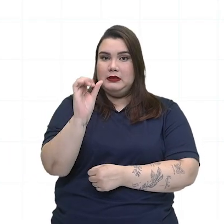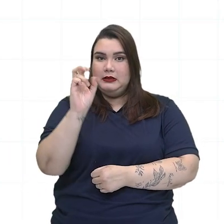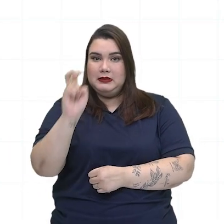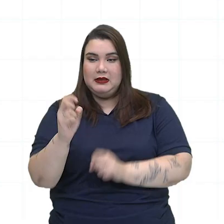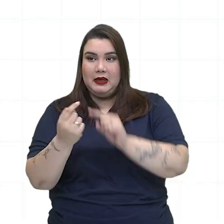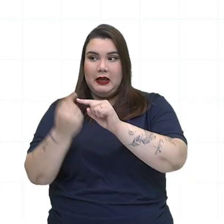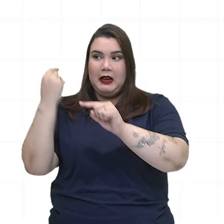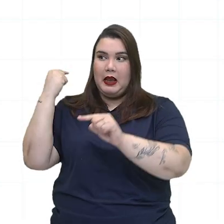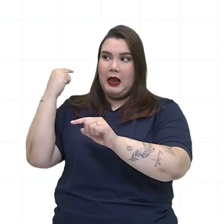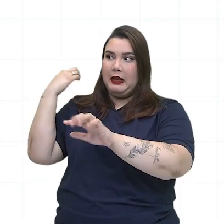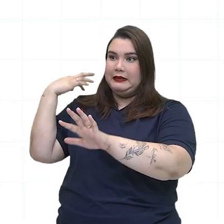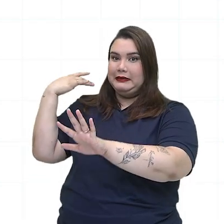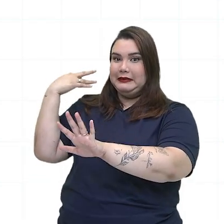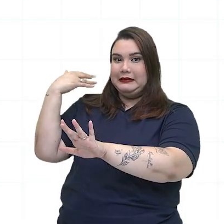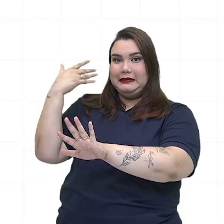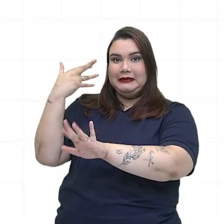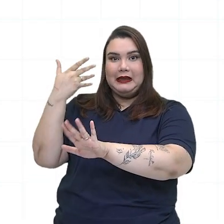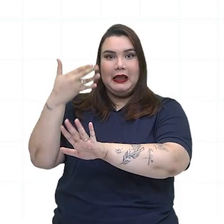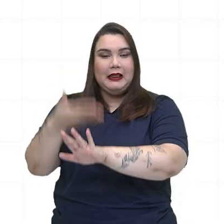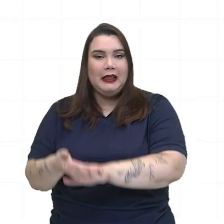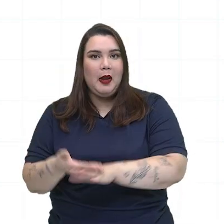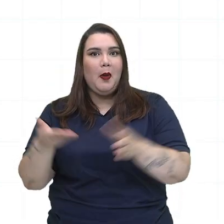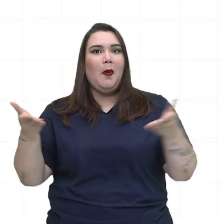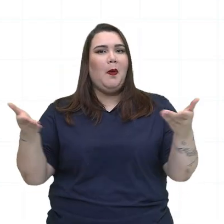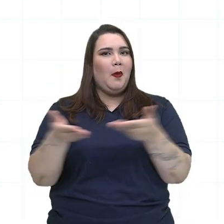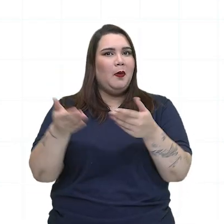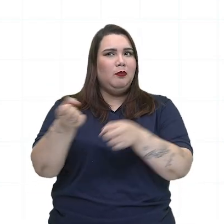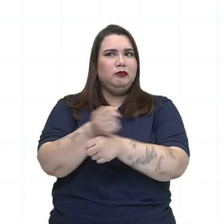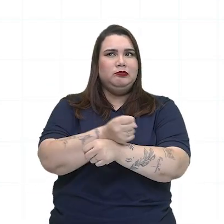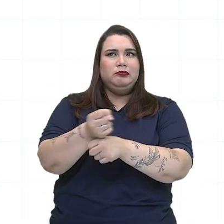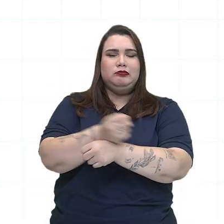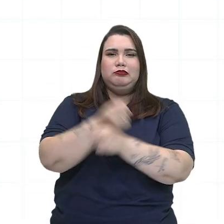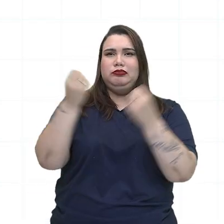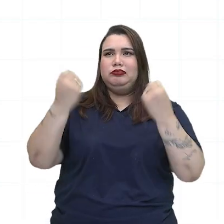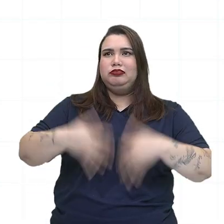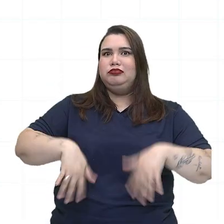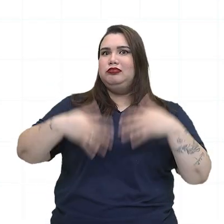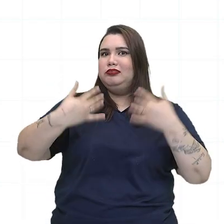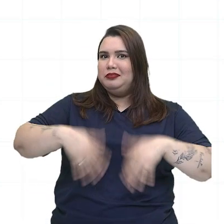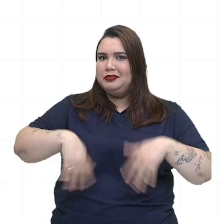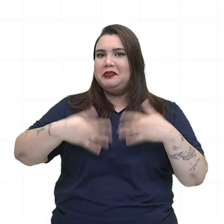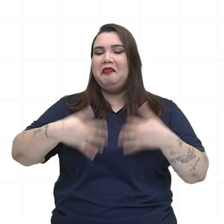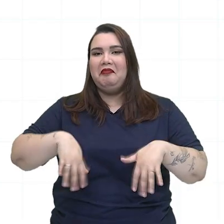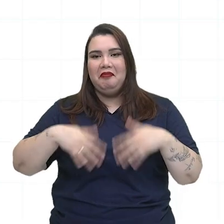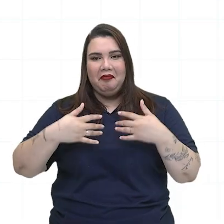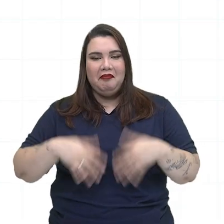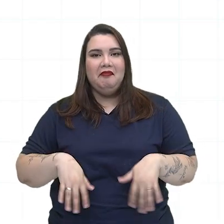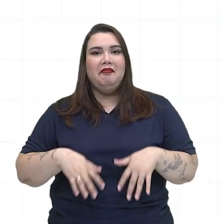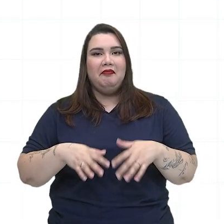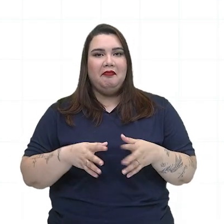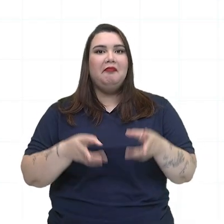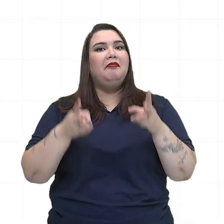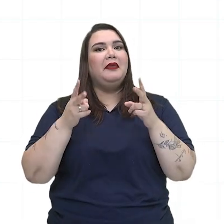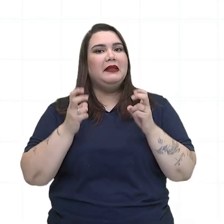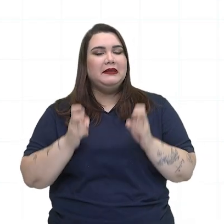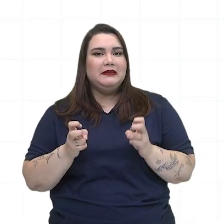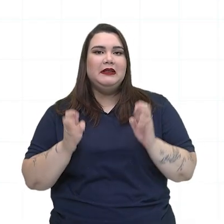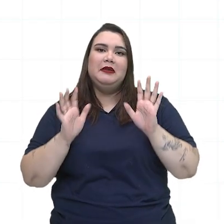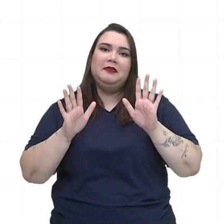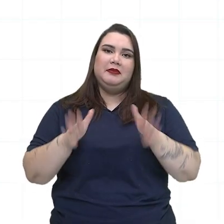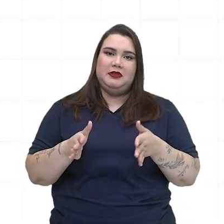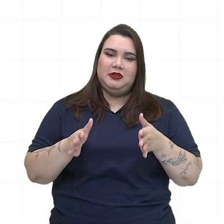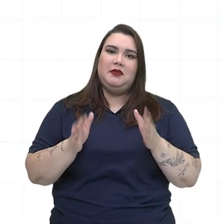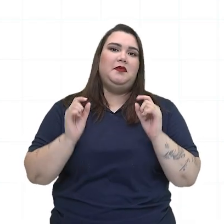1965. Já faz bastante tempo, não é mesmo? Então, já deu para perceber que o boliche, assim como as